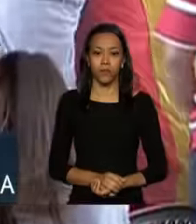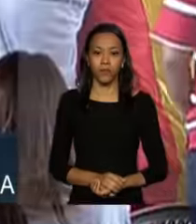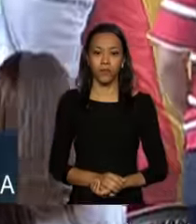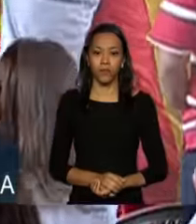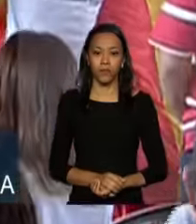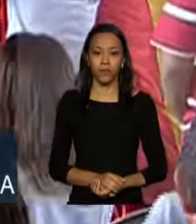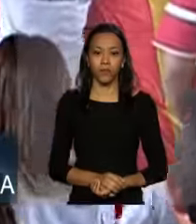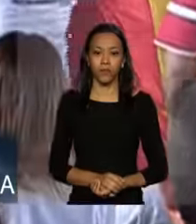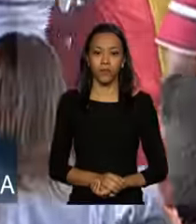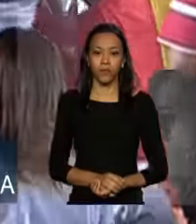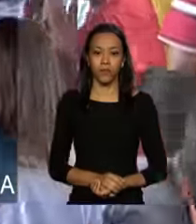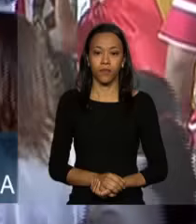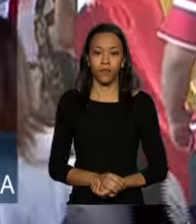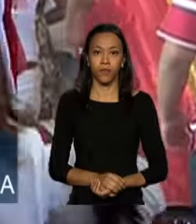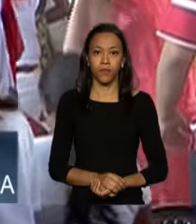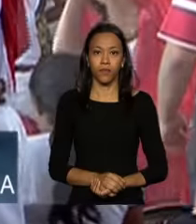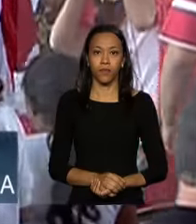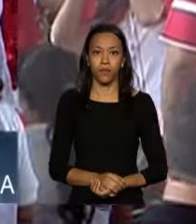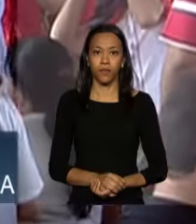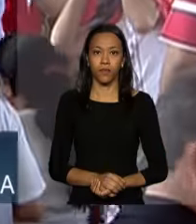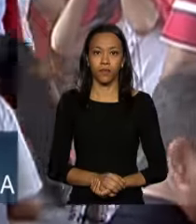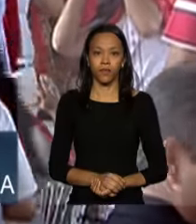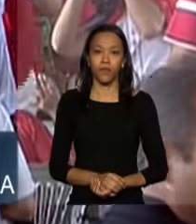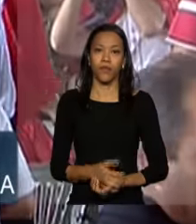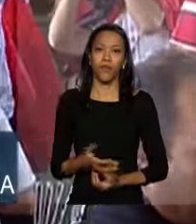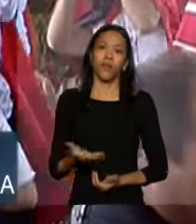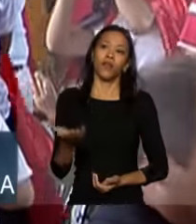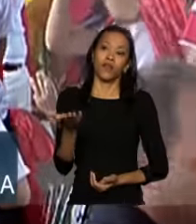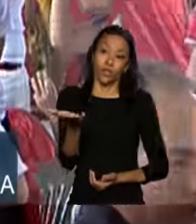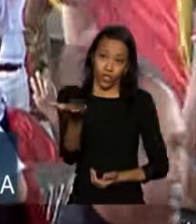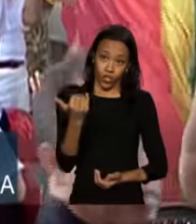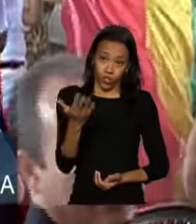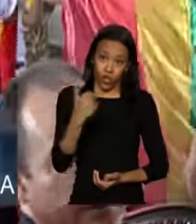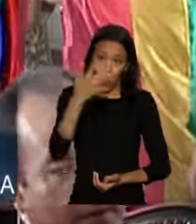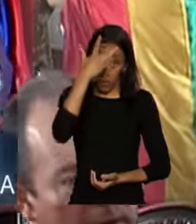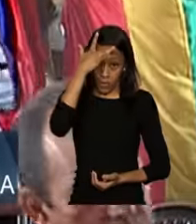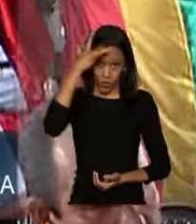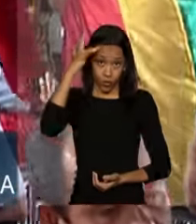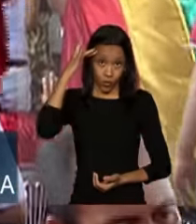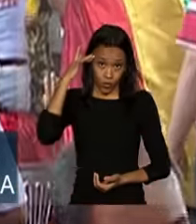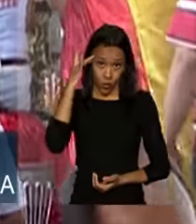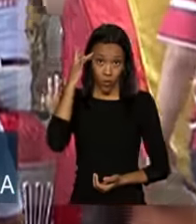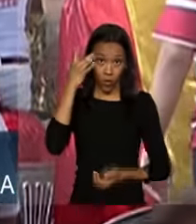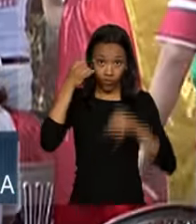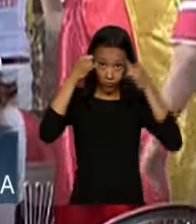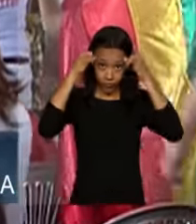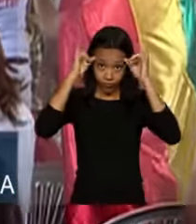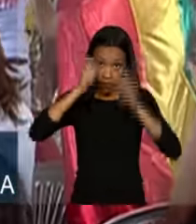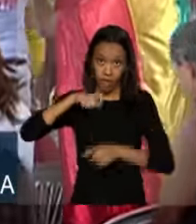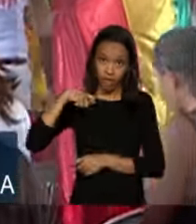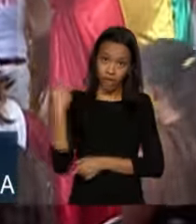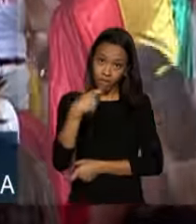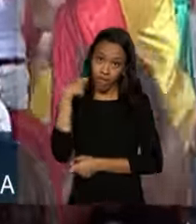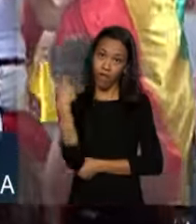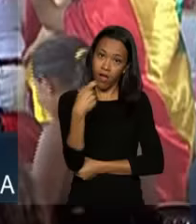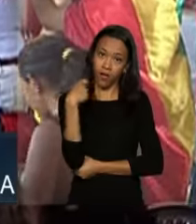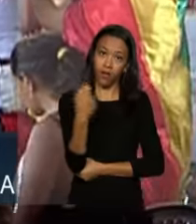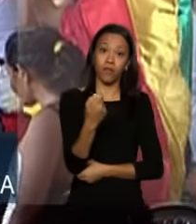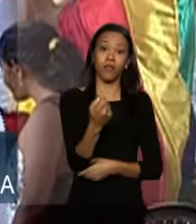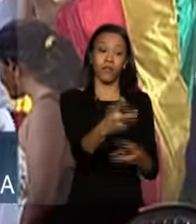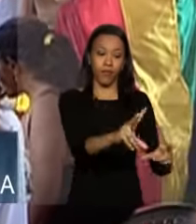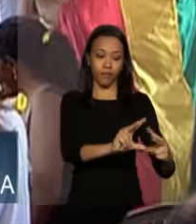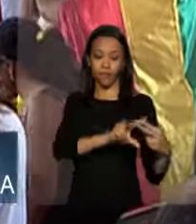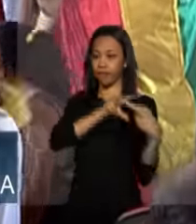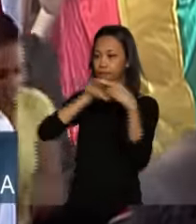Traga mundinho junto. Presidente, eu estou convidando o vaqueiro para entregar comigo esse presente, porque eu vou entregar à senhora